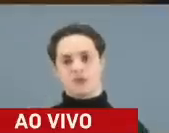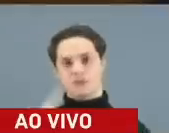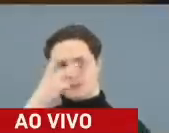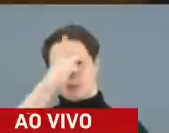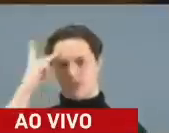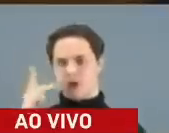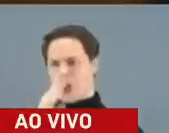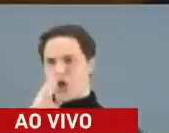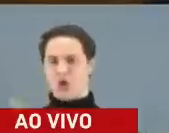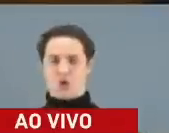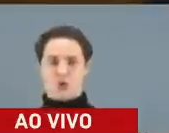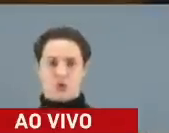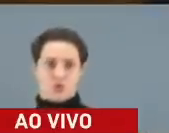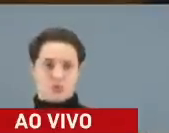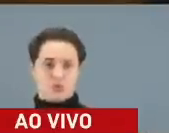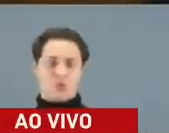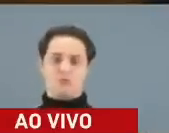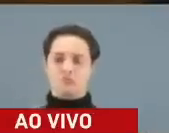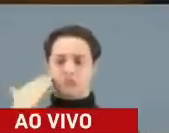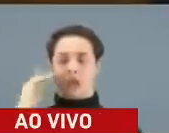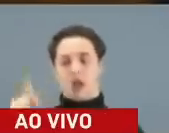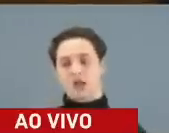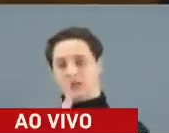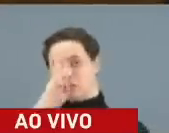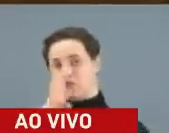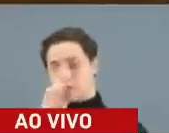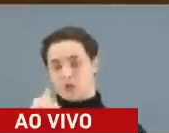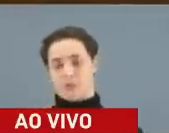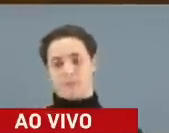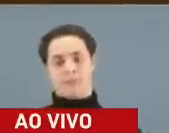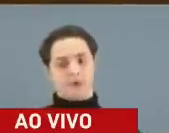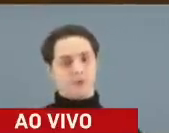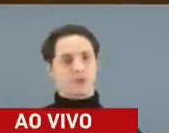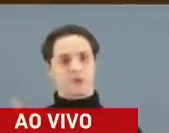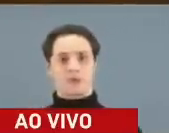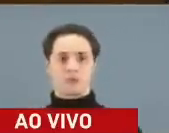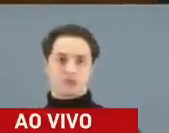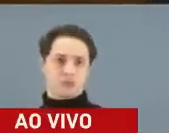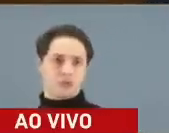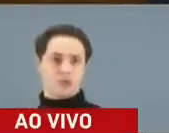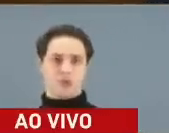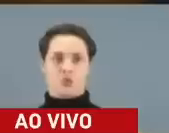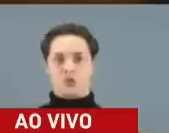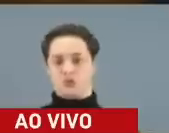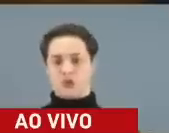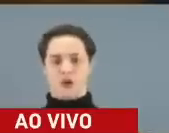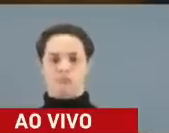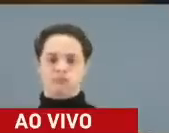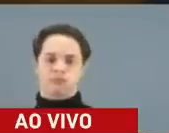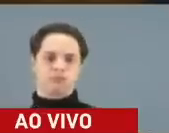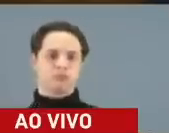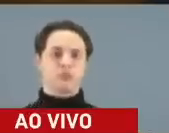um exagero acusatório. Tinha ali alguma demonstração que teria se beneficiado, talvez, de recursos